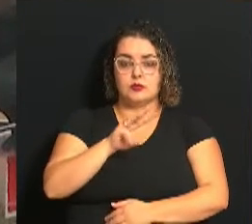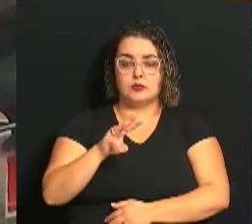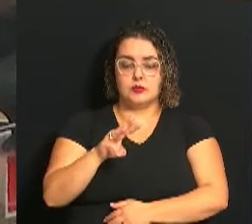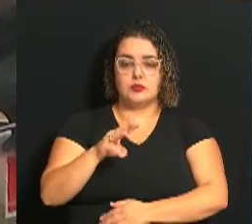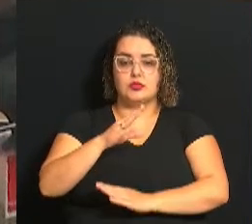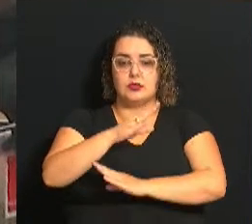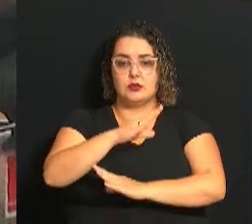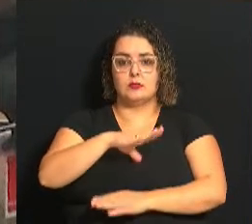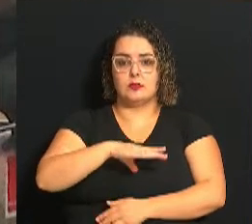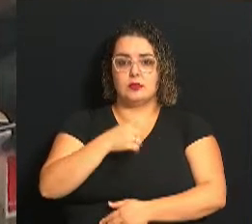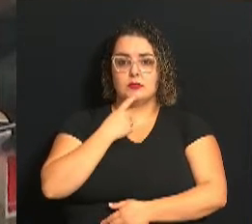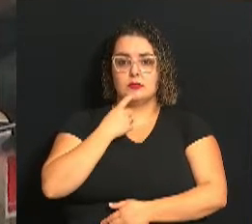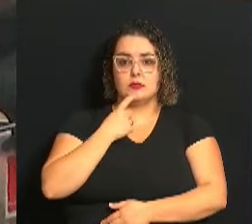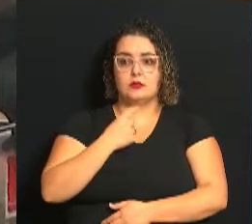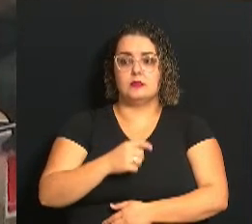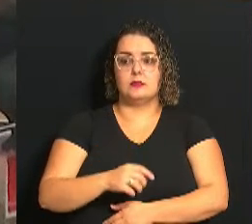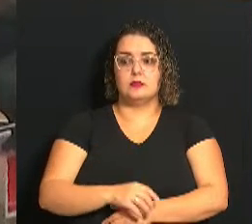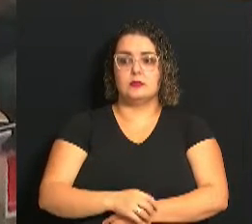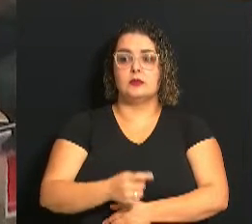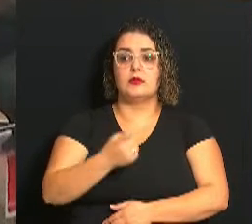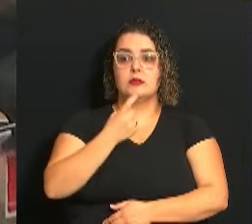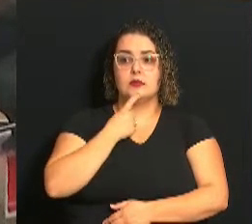Campinas,